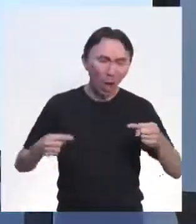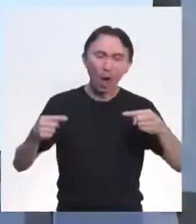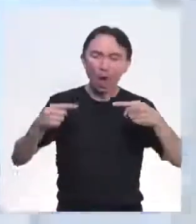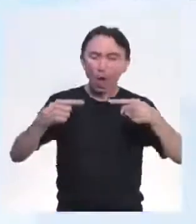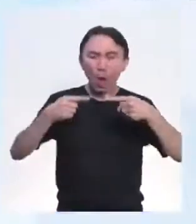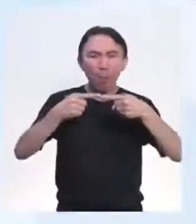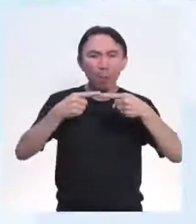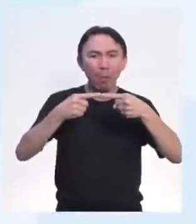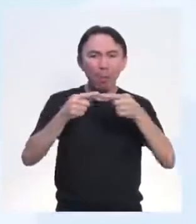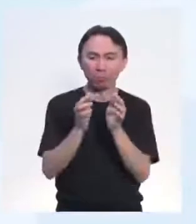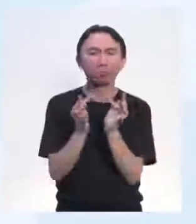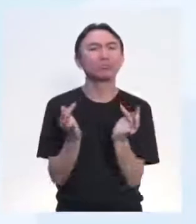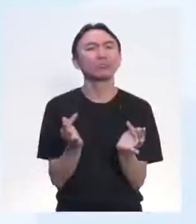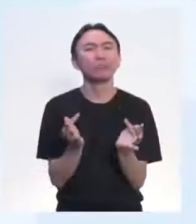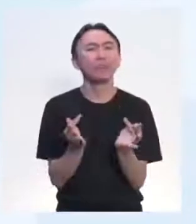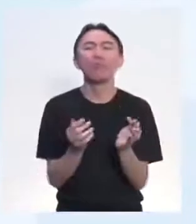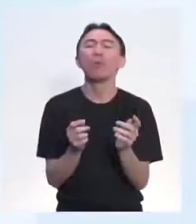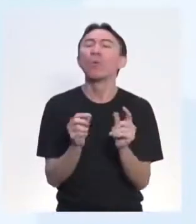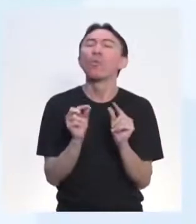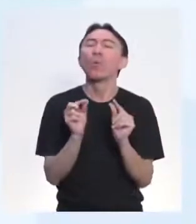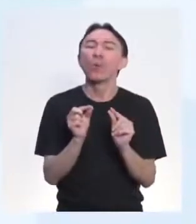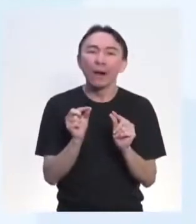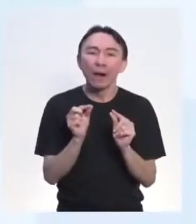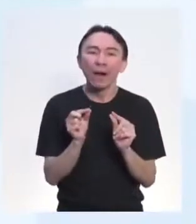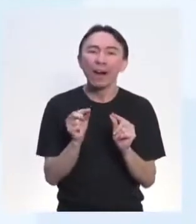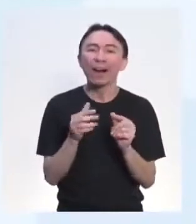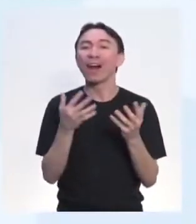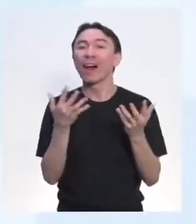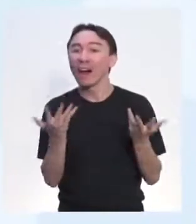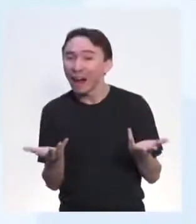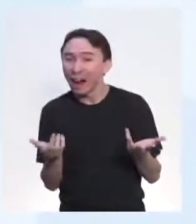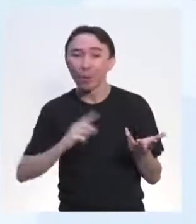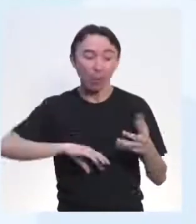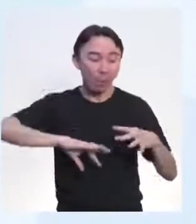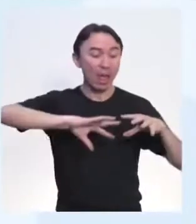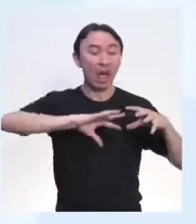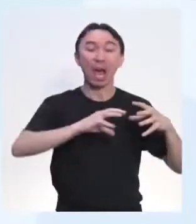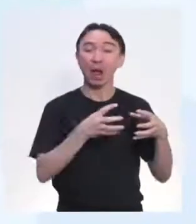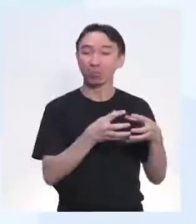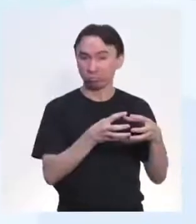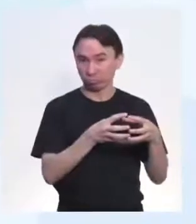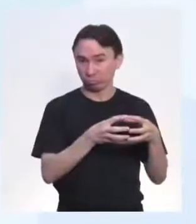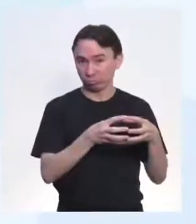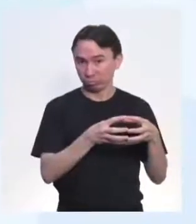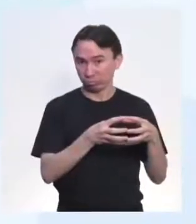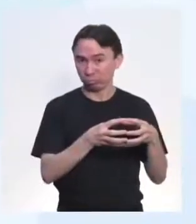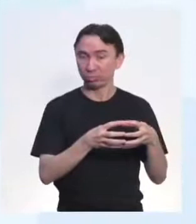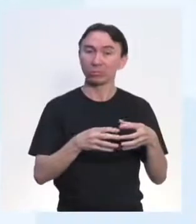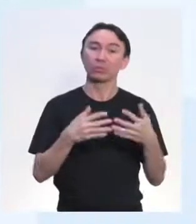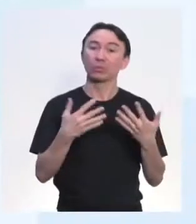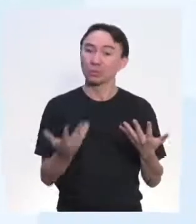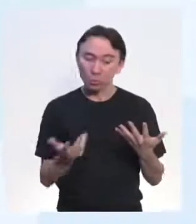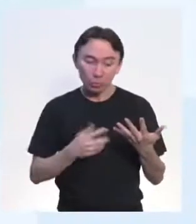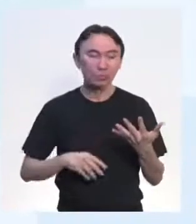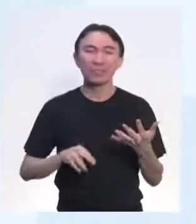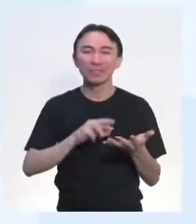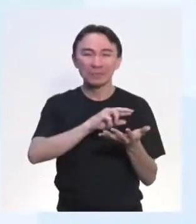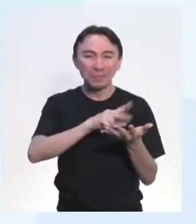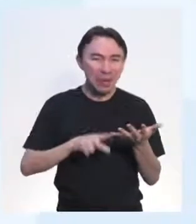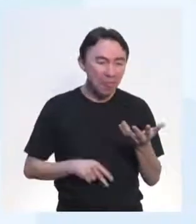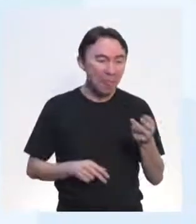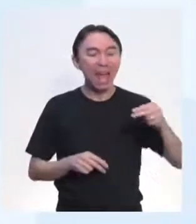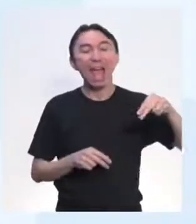combinação simples, nós estamos falando de um agrupamento dos N elementos de